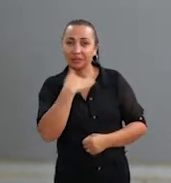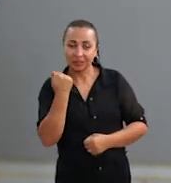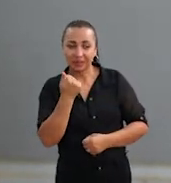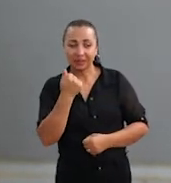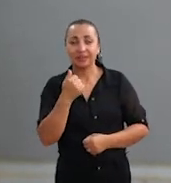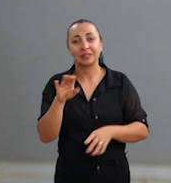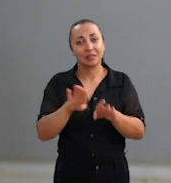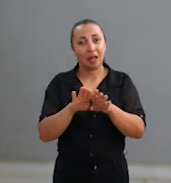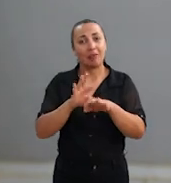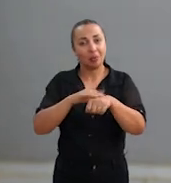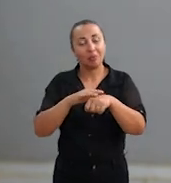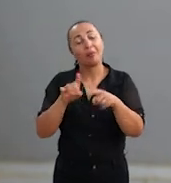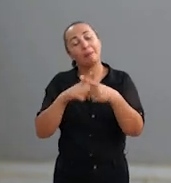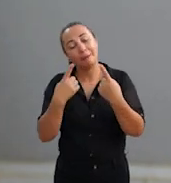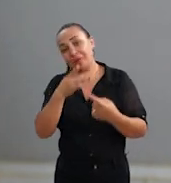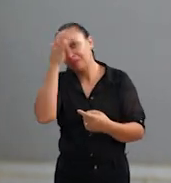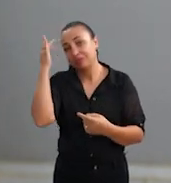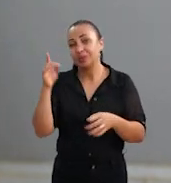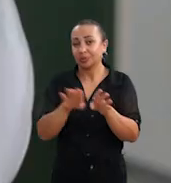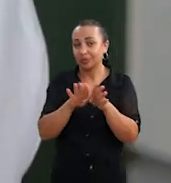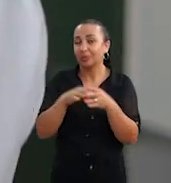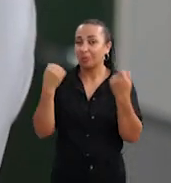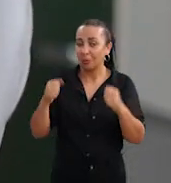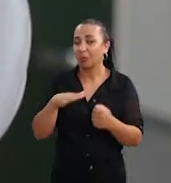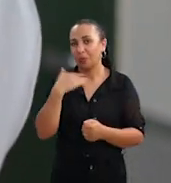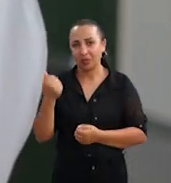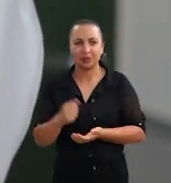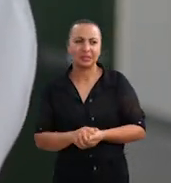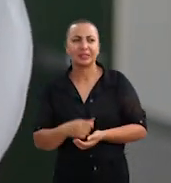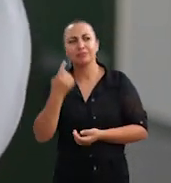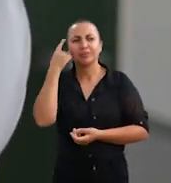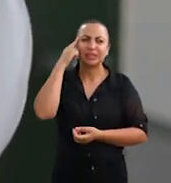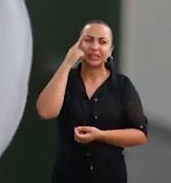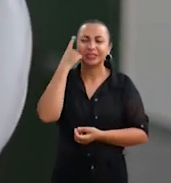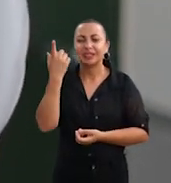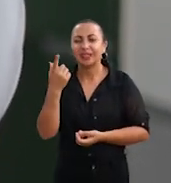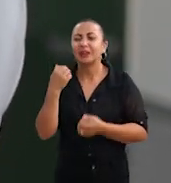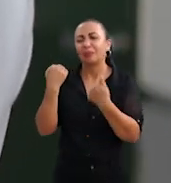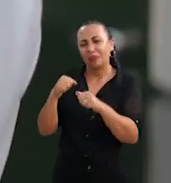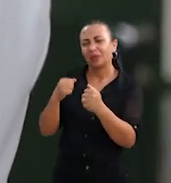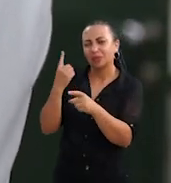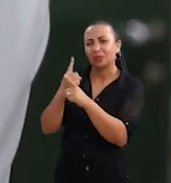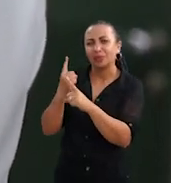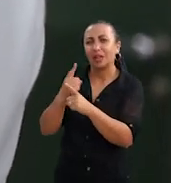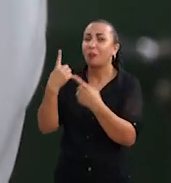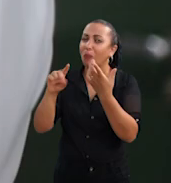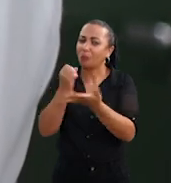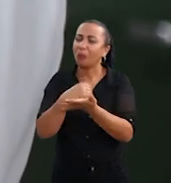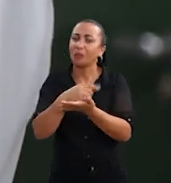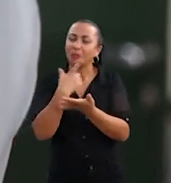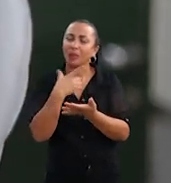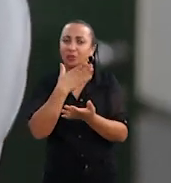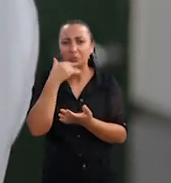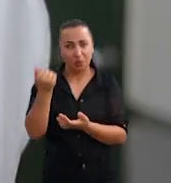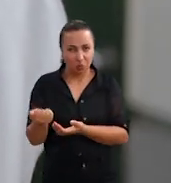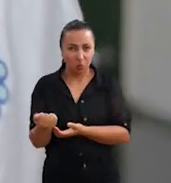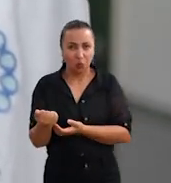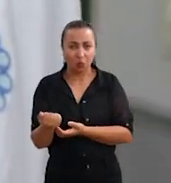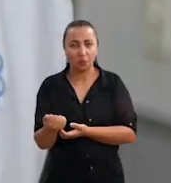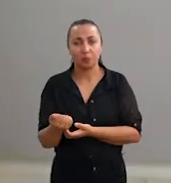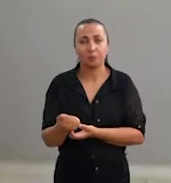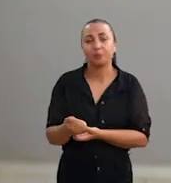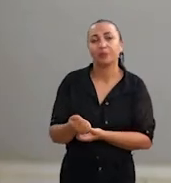o indivíduo também, né? Então, a gente pensou, será que a gente não pode encontrar uma droga